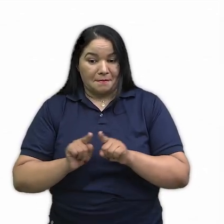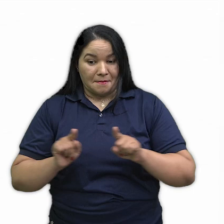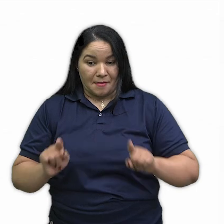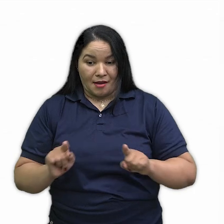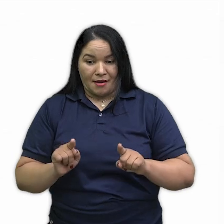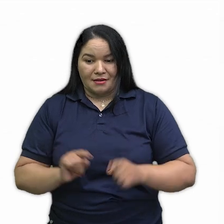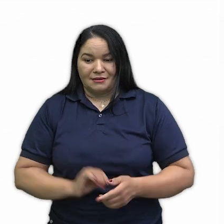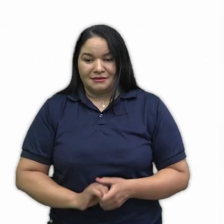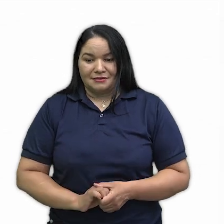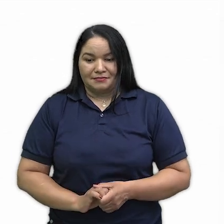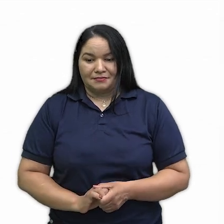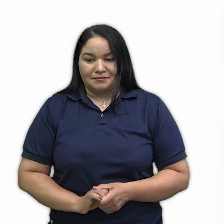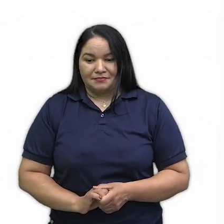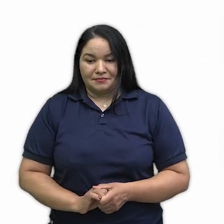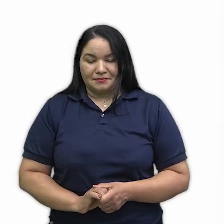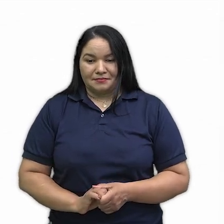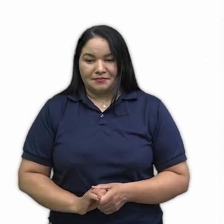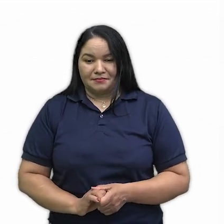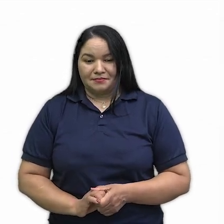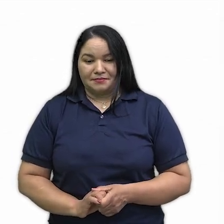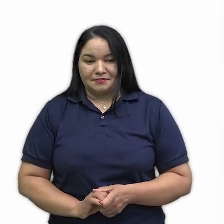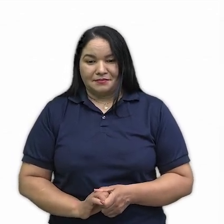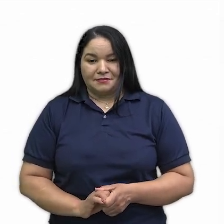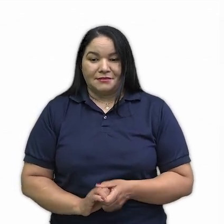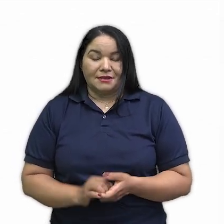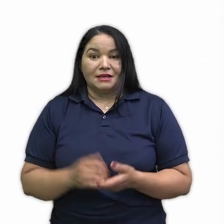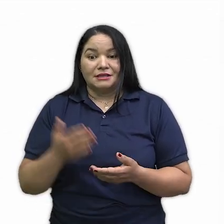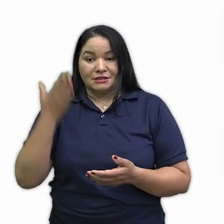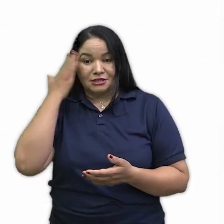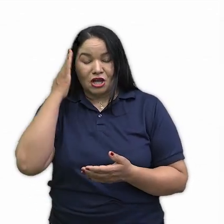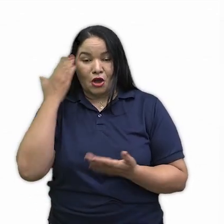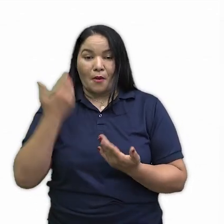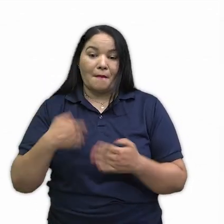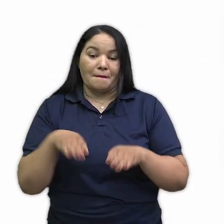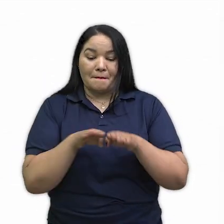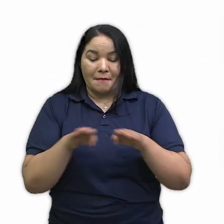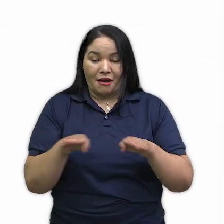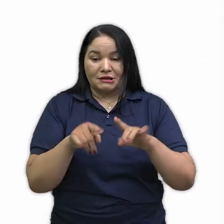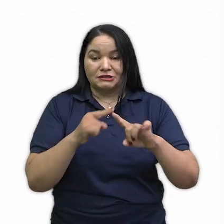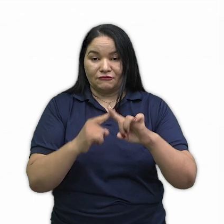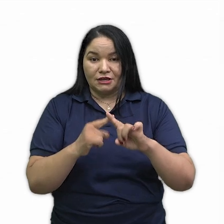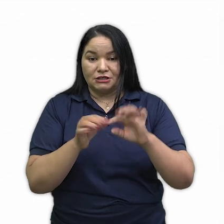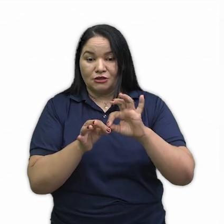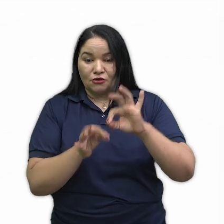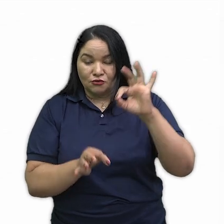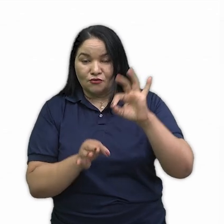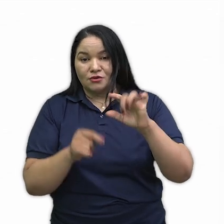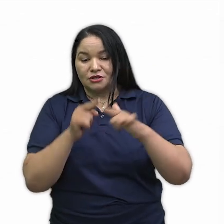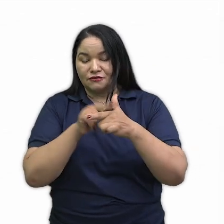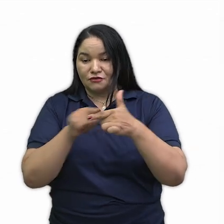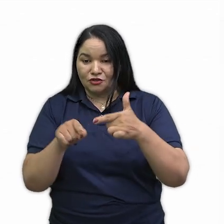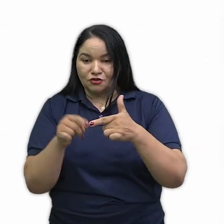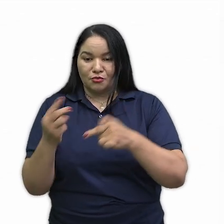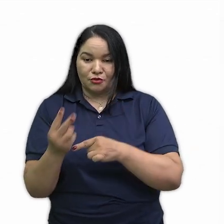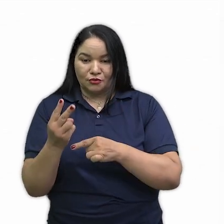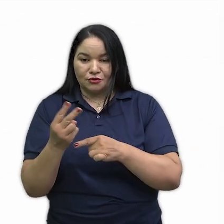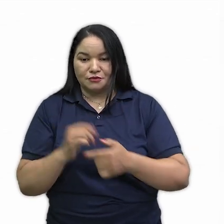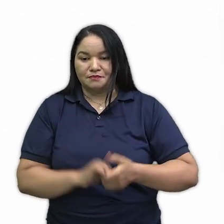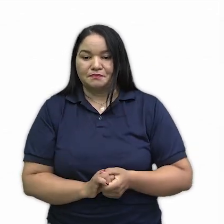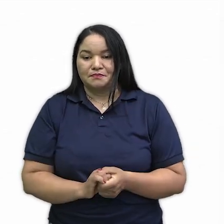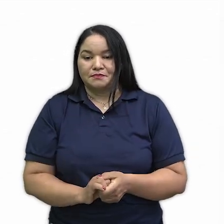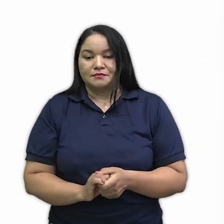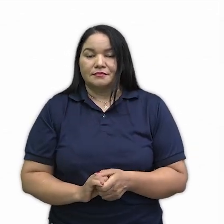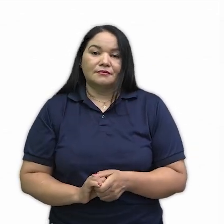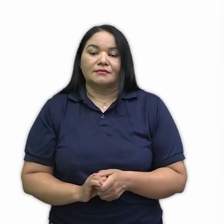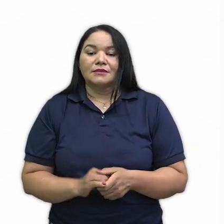Mas eu sei que a área de um triângulo é base vezes altura dividido por 2. Ou seja,